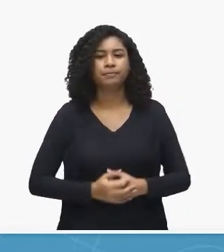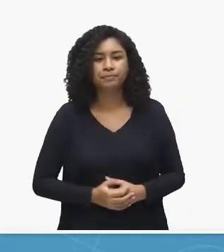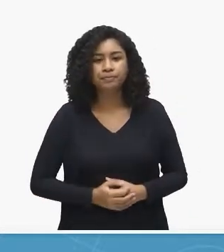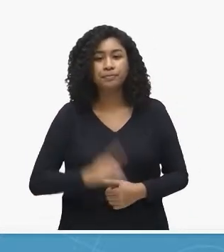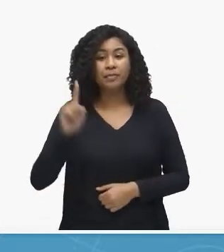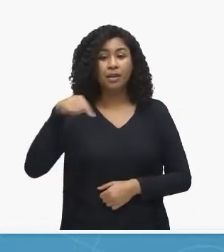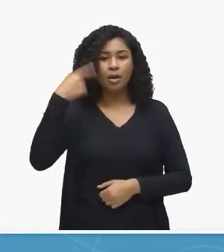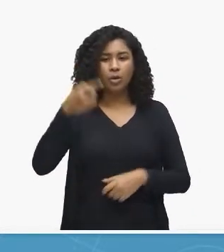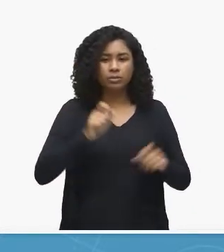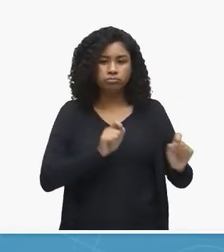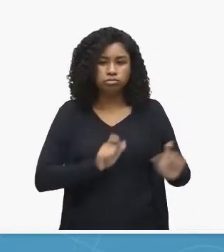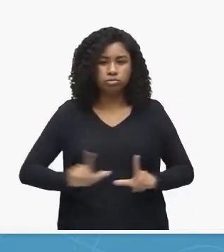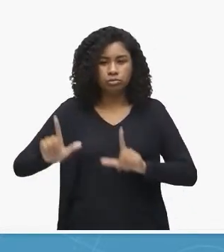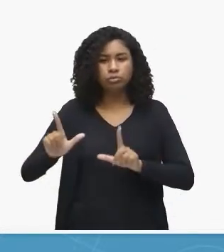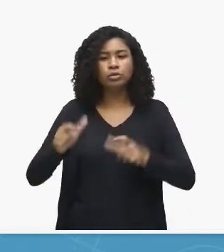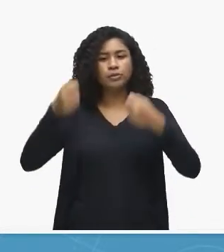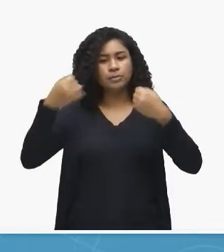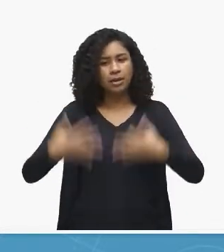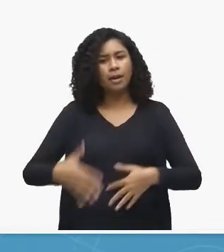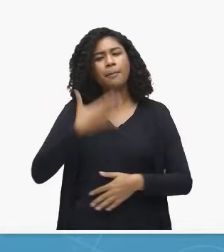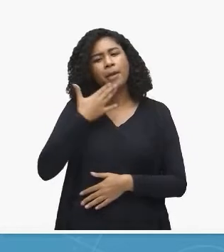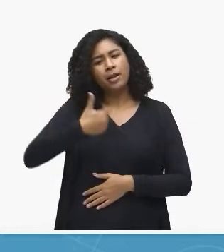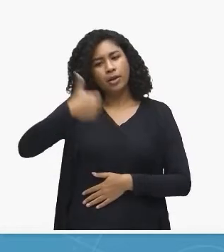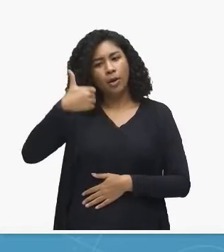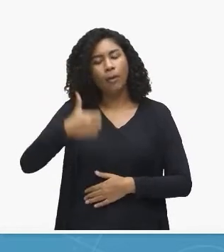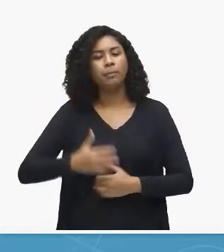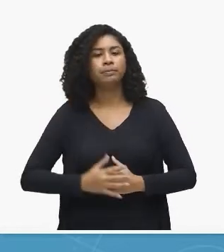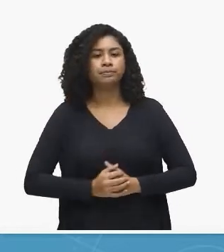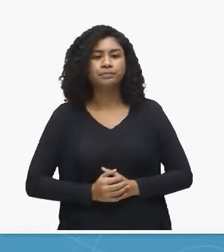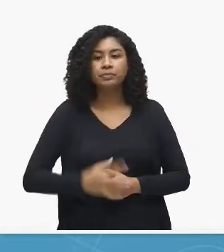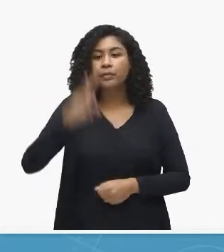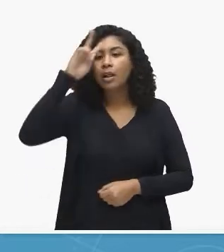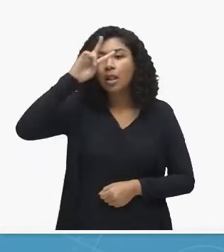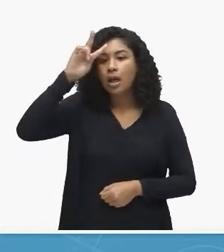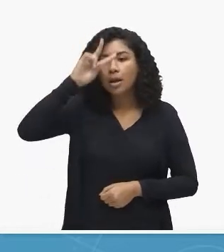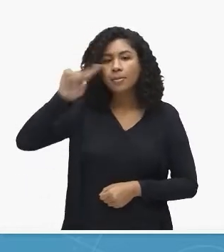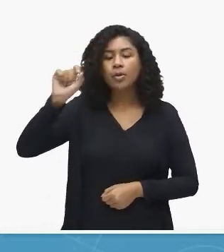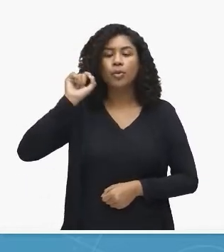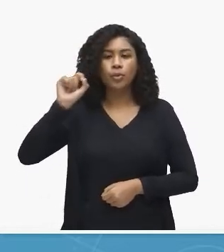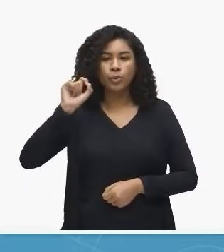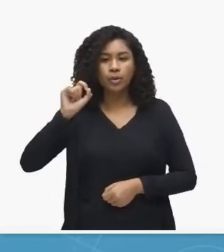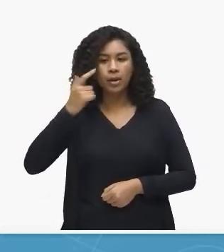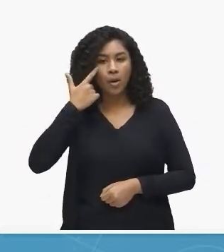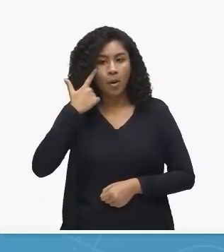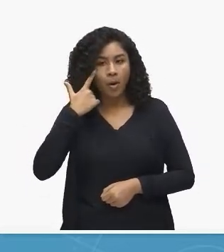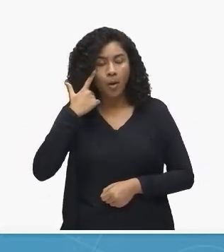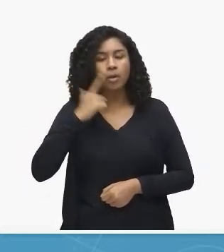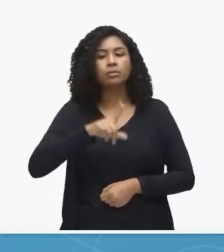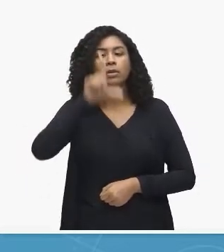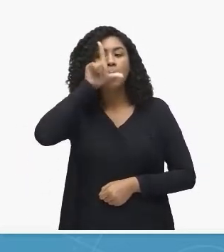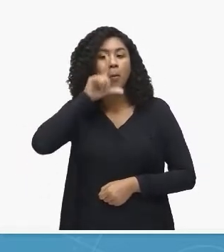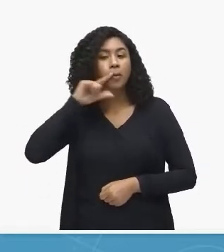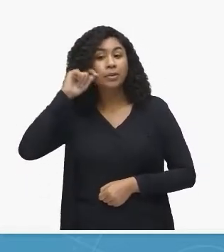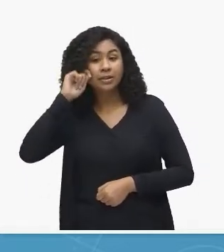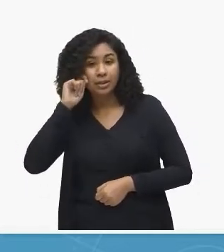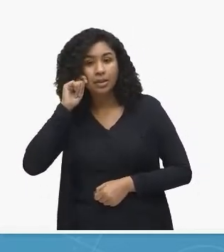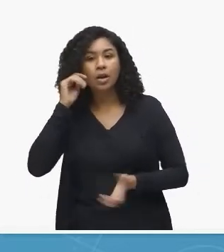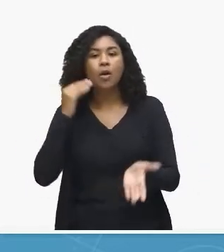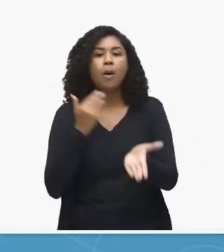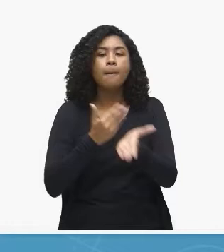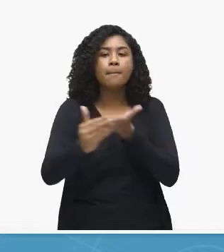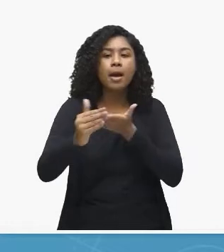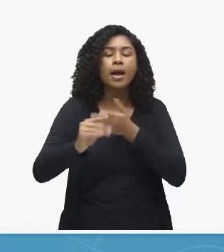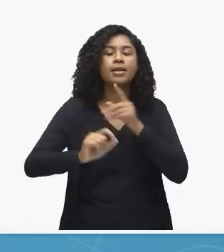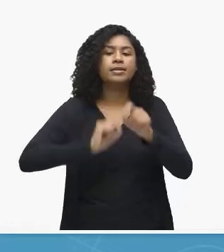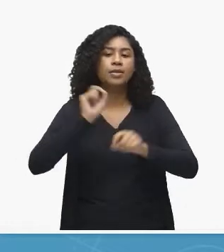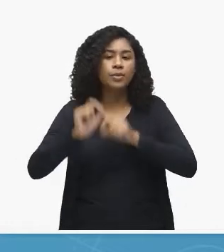cartela e eu vou explicar melhor para vocês. Lembrando, o Império Austro-Húngaro inicia, né,